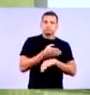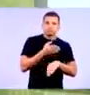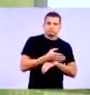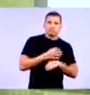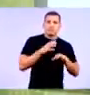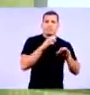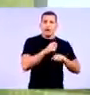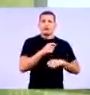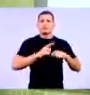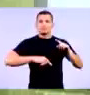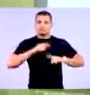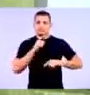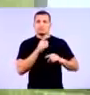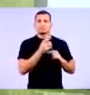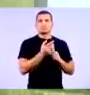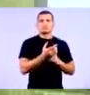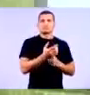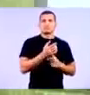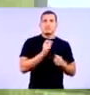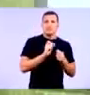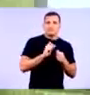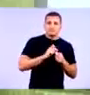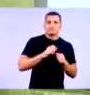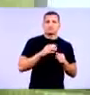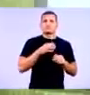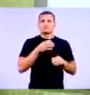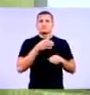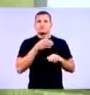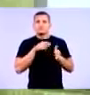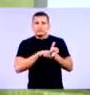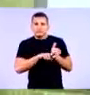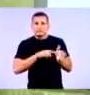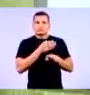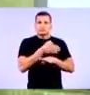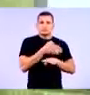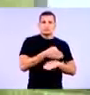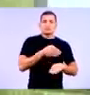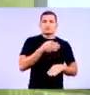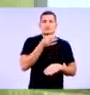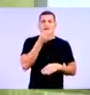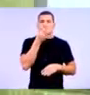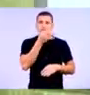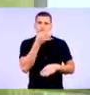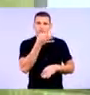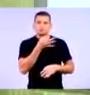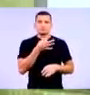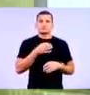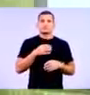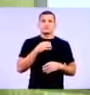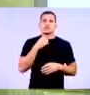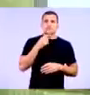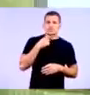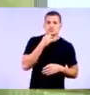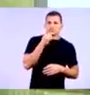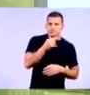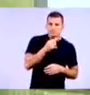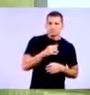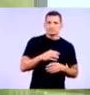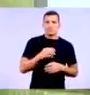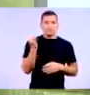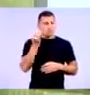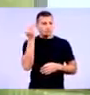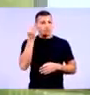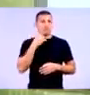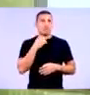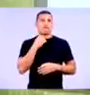suporte e estudar, que você tem que fazer as buscas, que você tem que questionar quando você tem dúvida. Muito importante, não fique com dúvida.